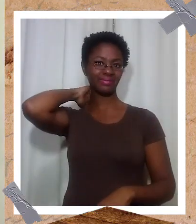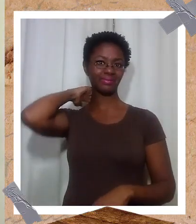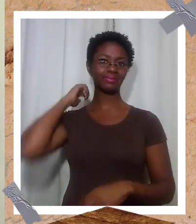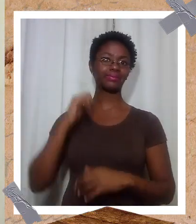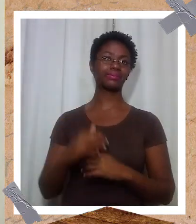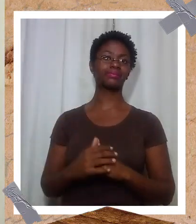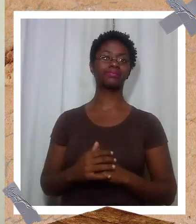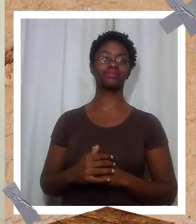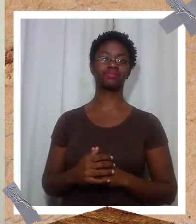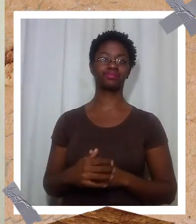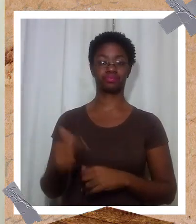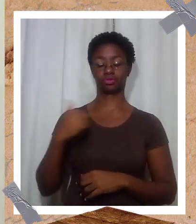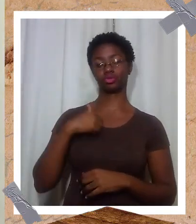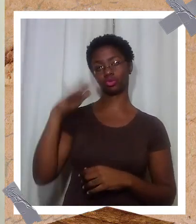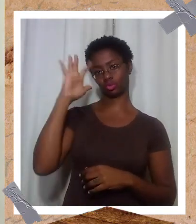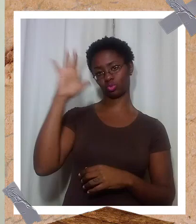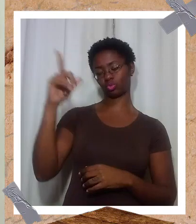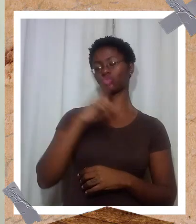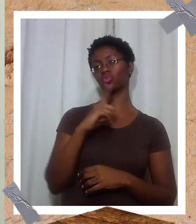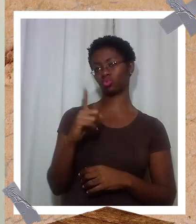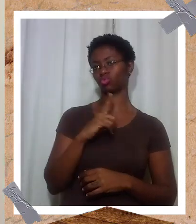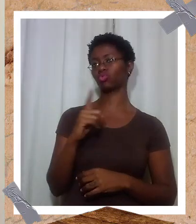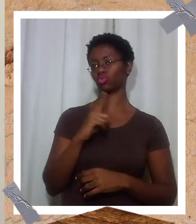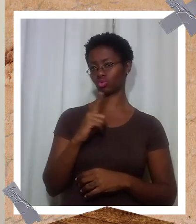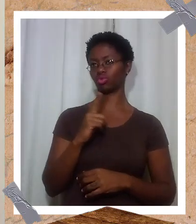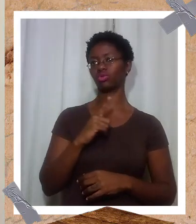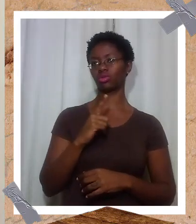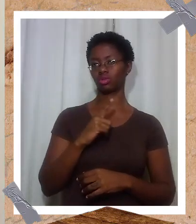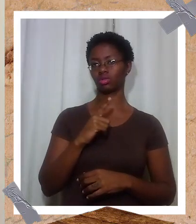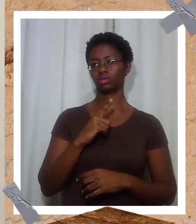Um moleque que tinha sonhos